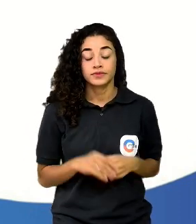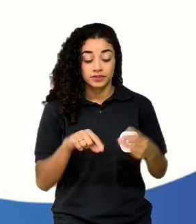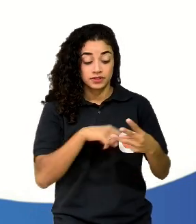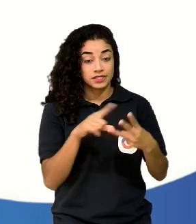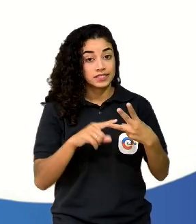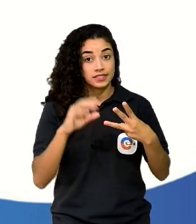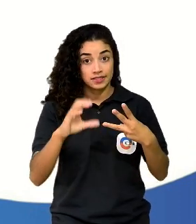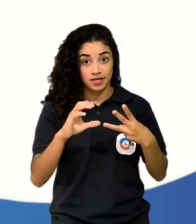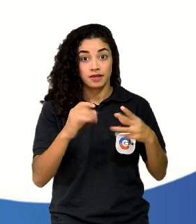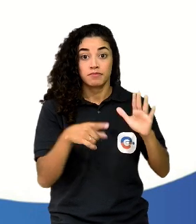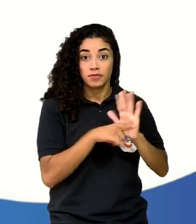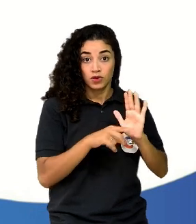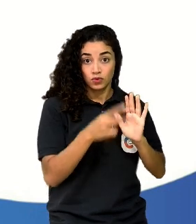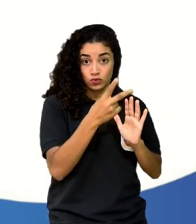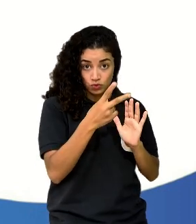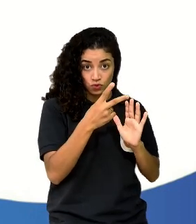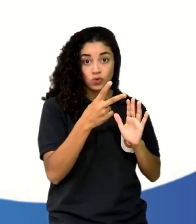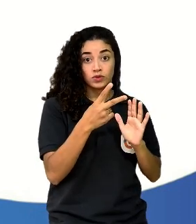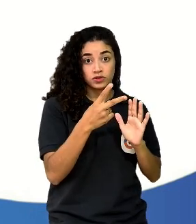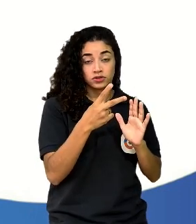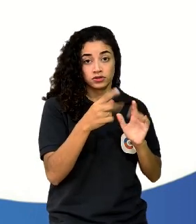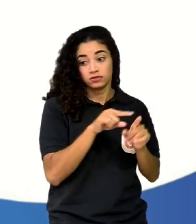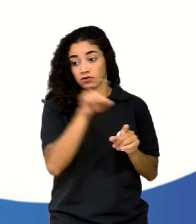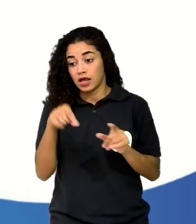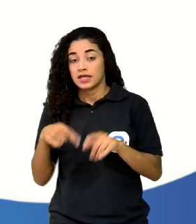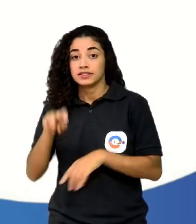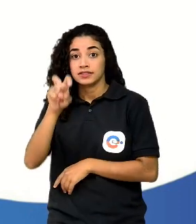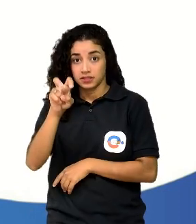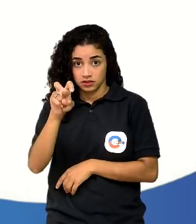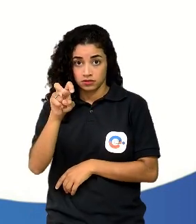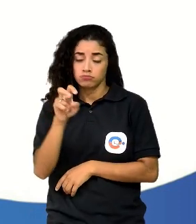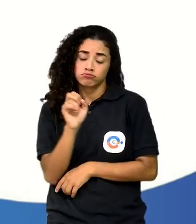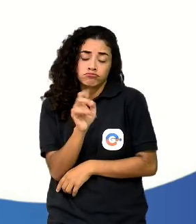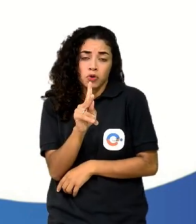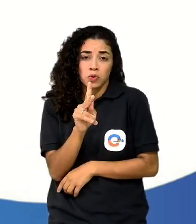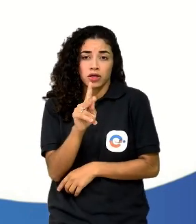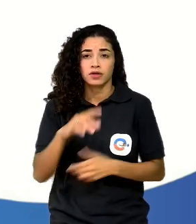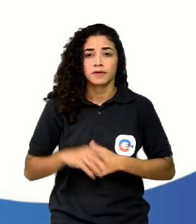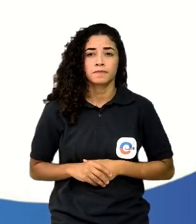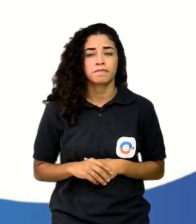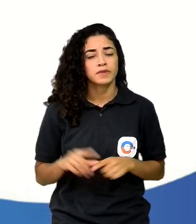Menos 2 e 5 para o vértice A. Ok. Olha o